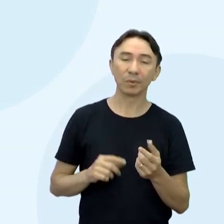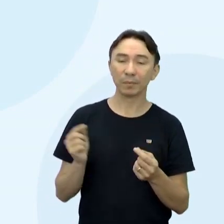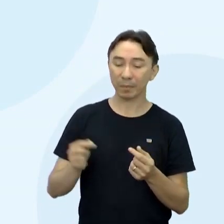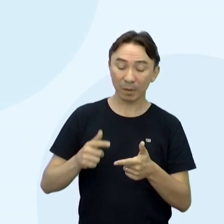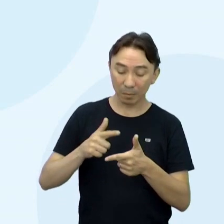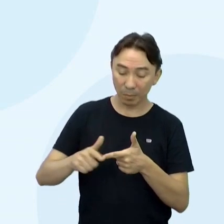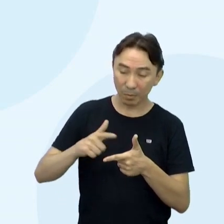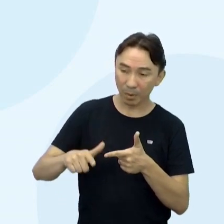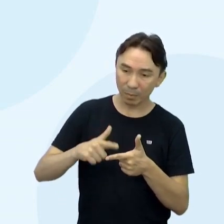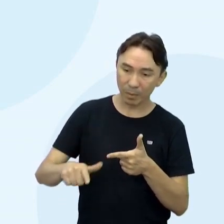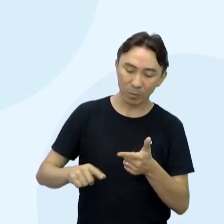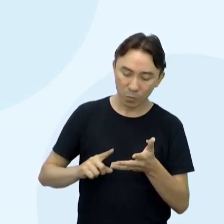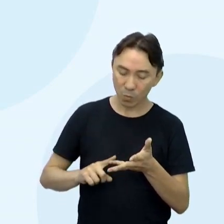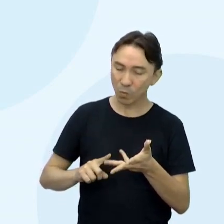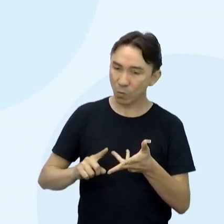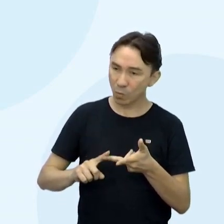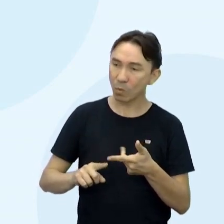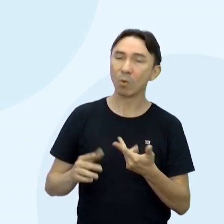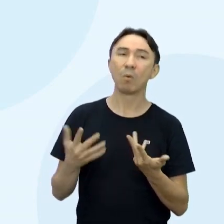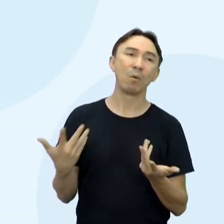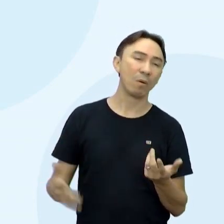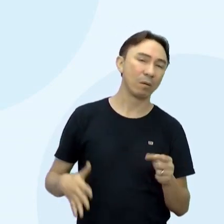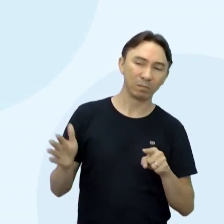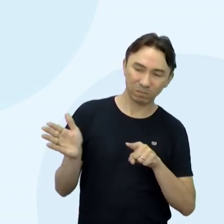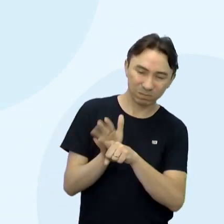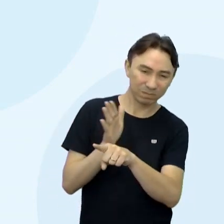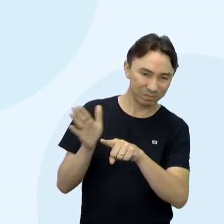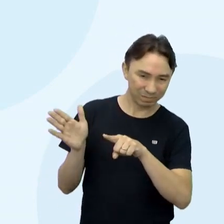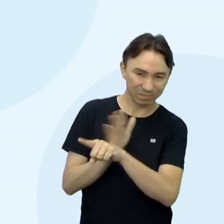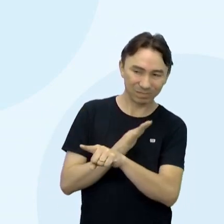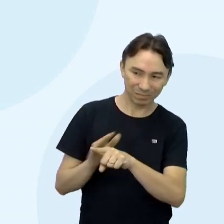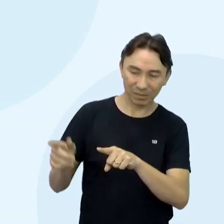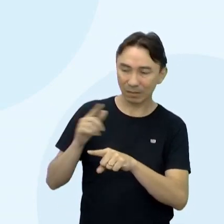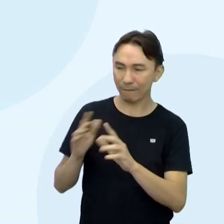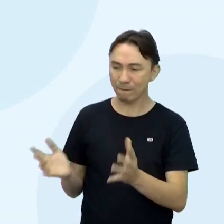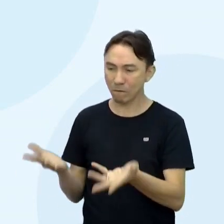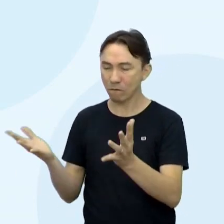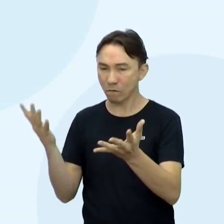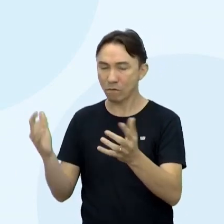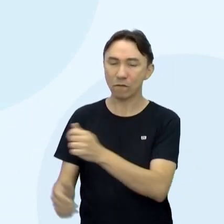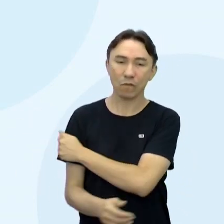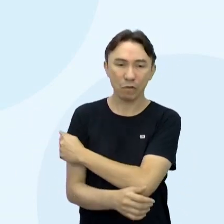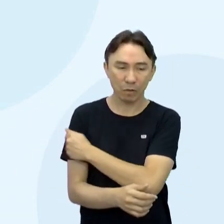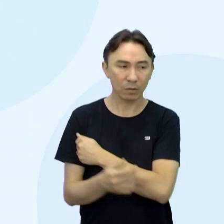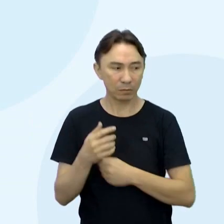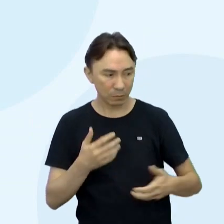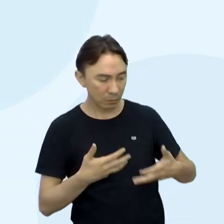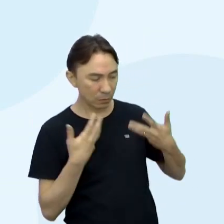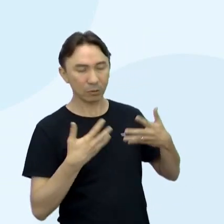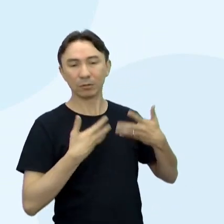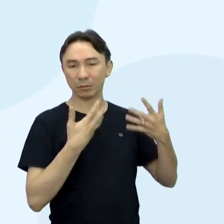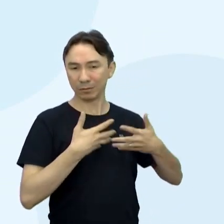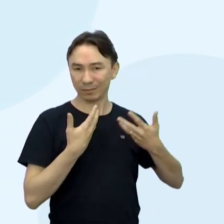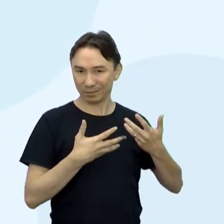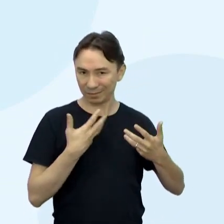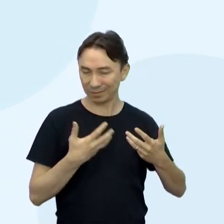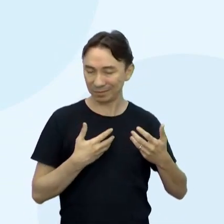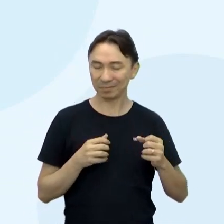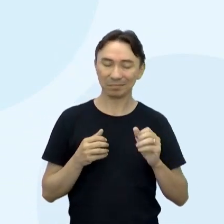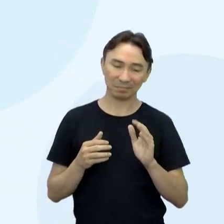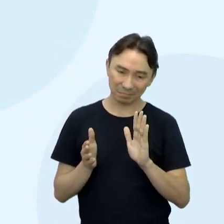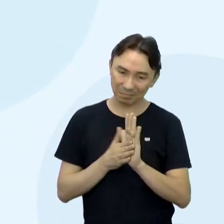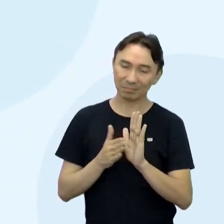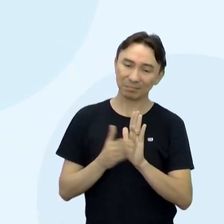problematizações ou questões mobilizadoras para os seus alunos. E aí,